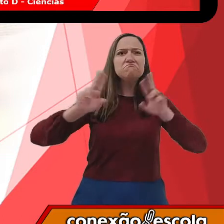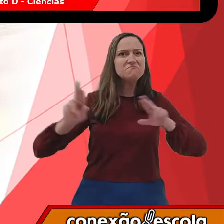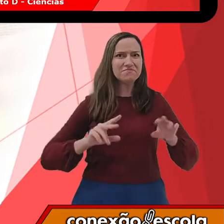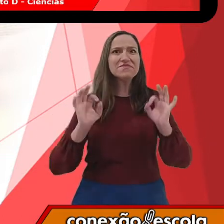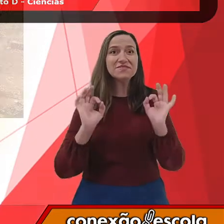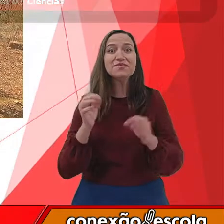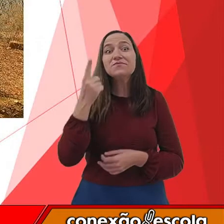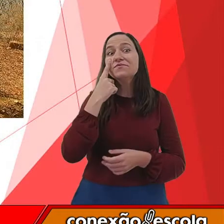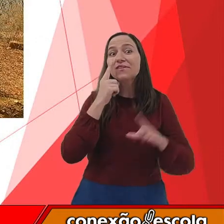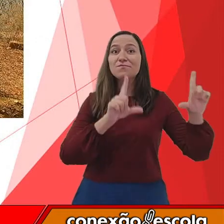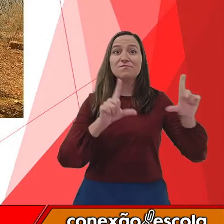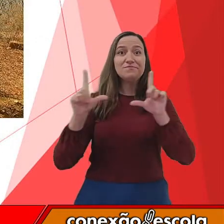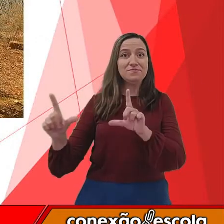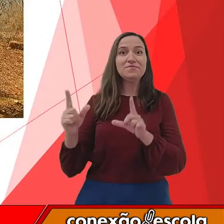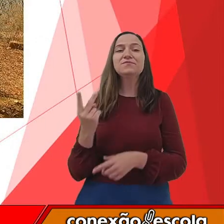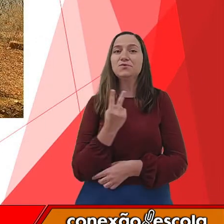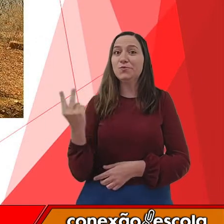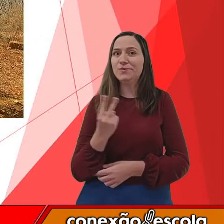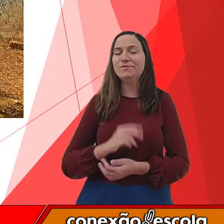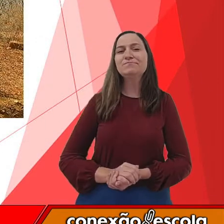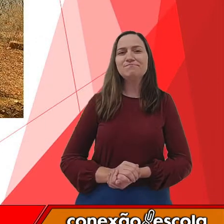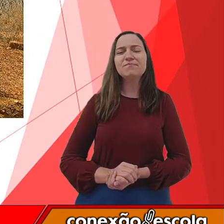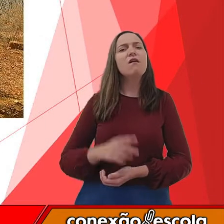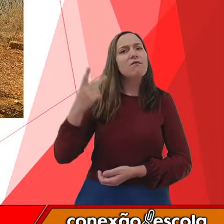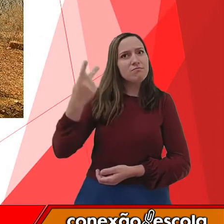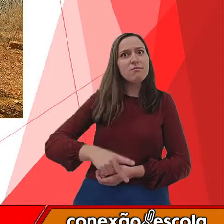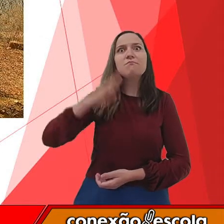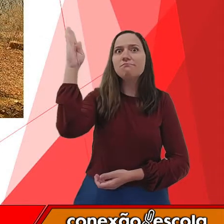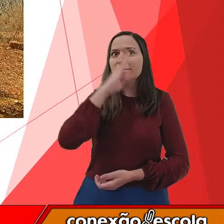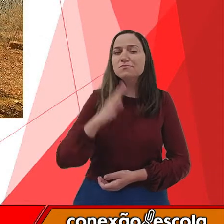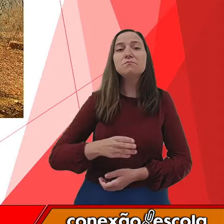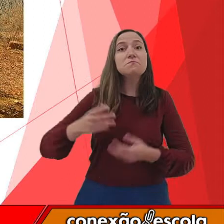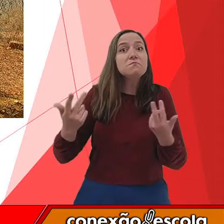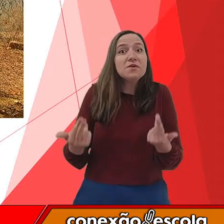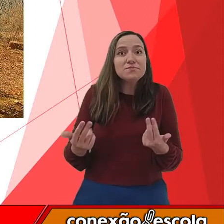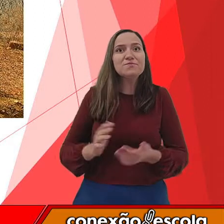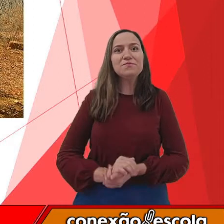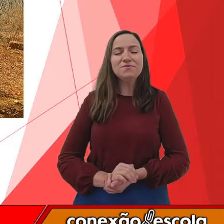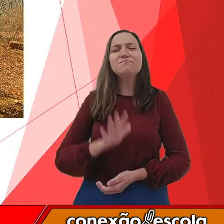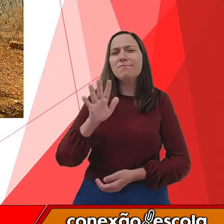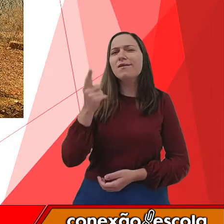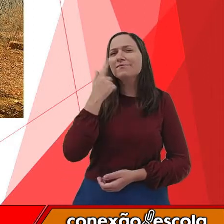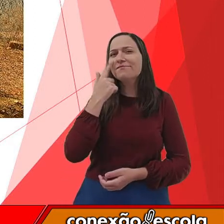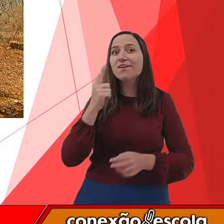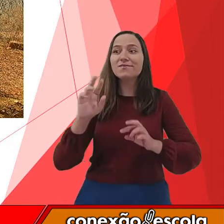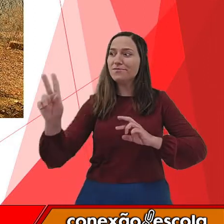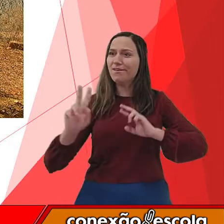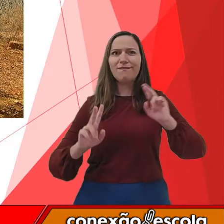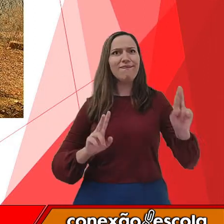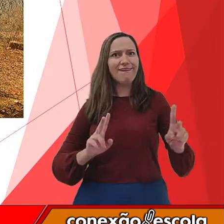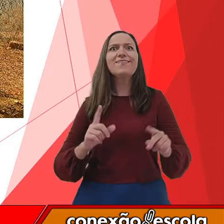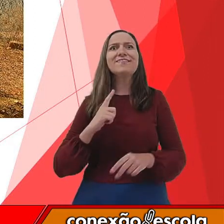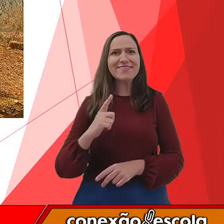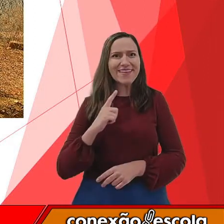Observe essas duas imagens. Ambas fazem parte do ecossistema brasileiro. Viram como são diferentes uma da